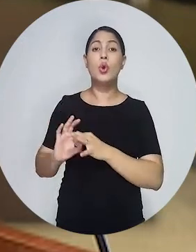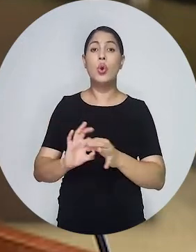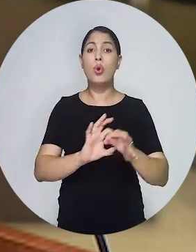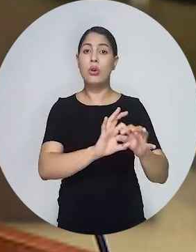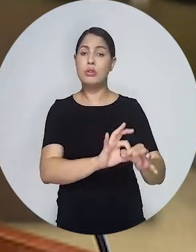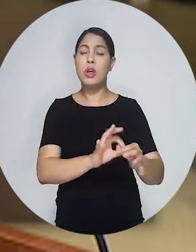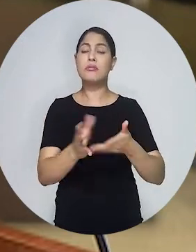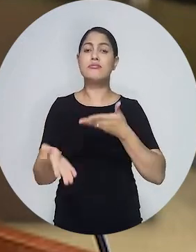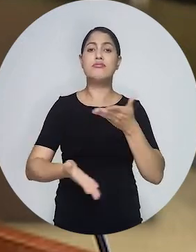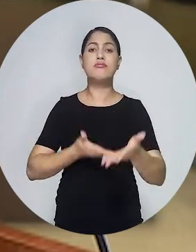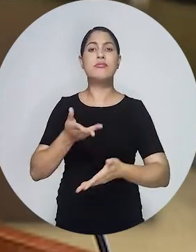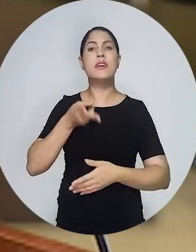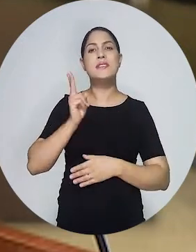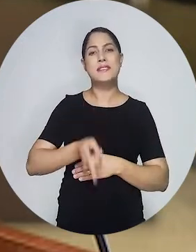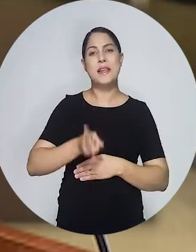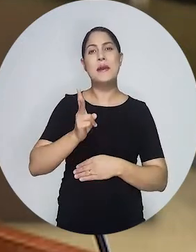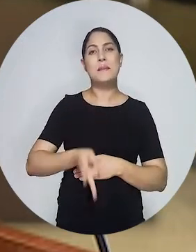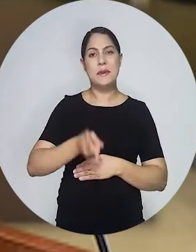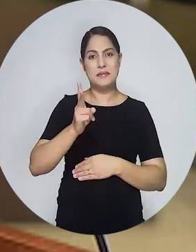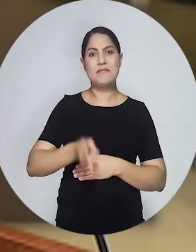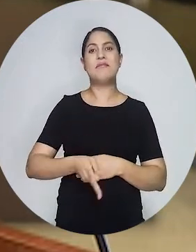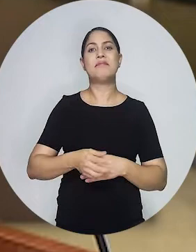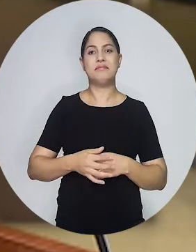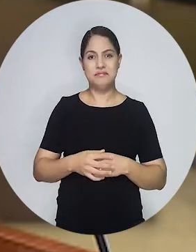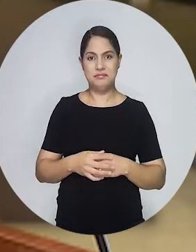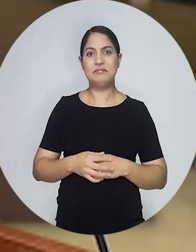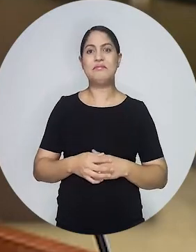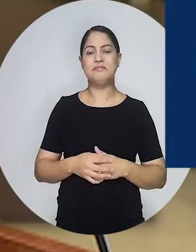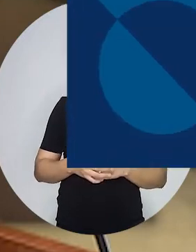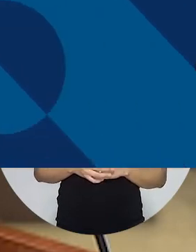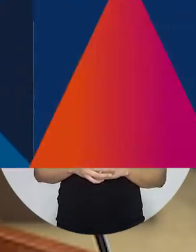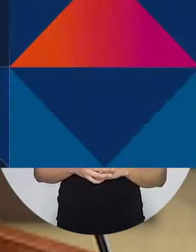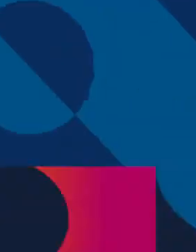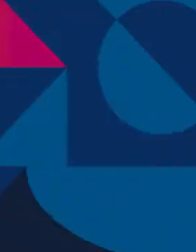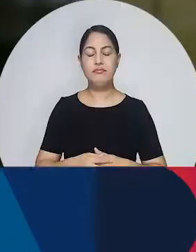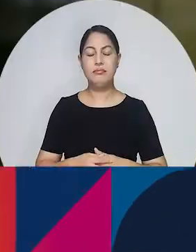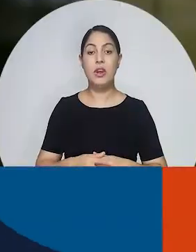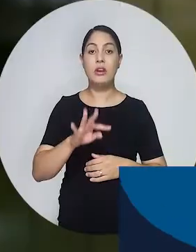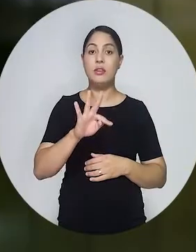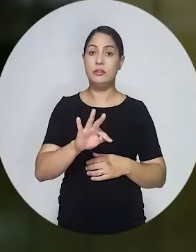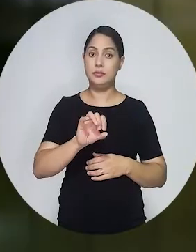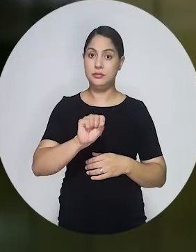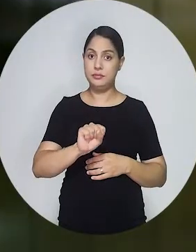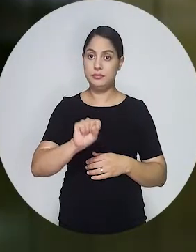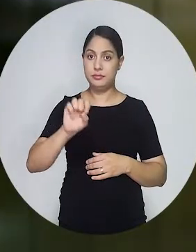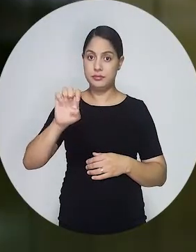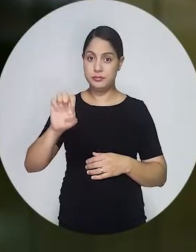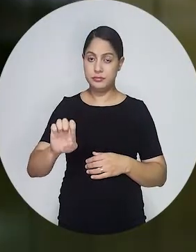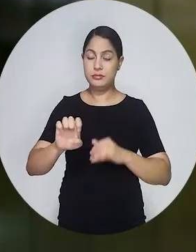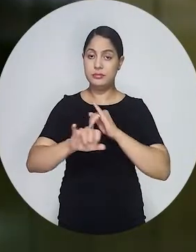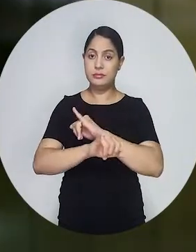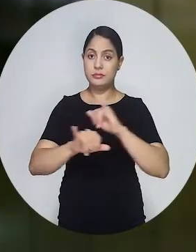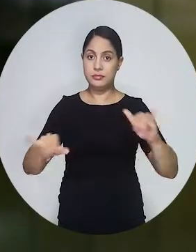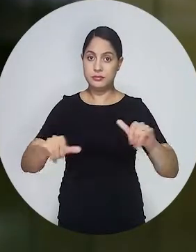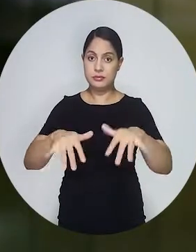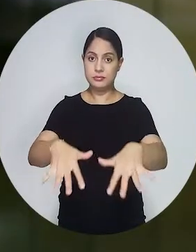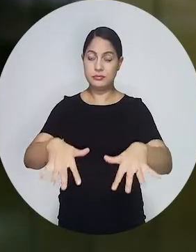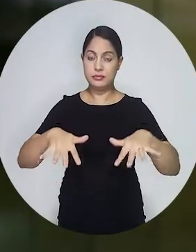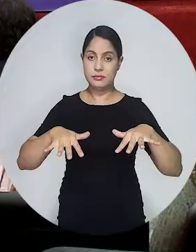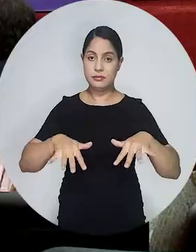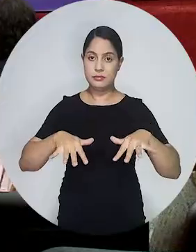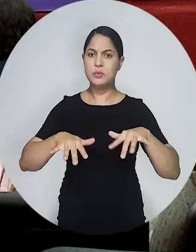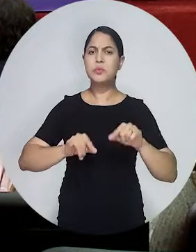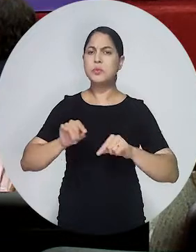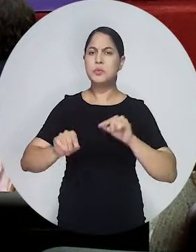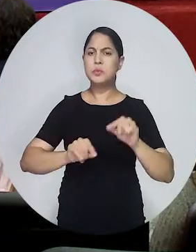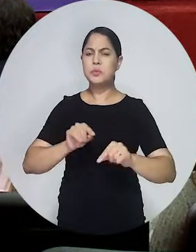sempre dando voz e prestigiando a advocacia nos debates mais relevantes. O Tribunal Superior Eleitoral promoveu o